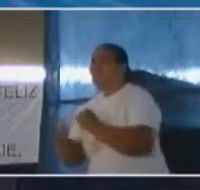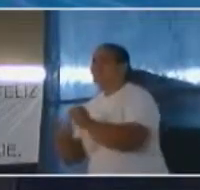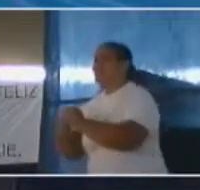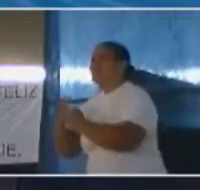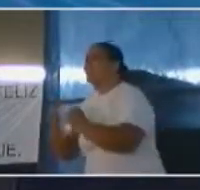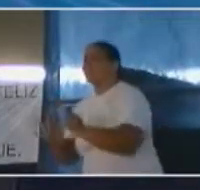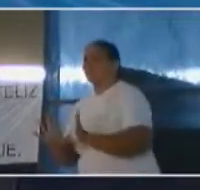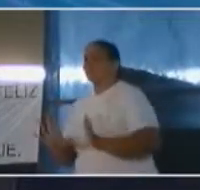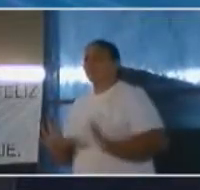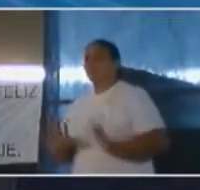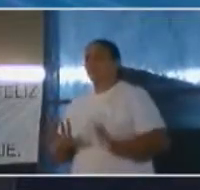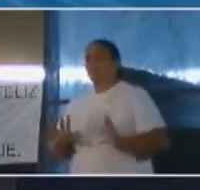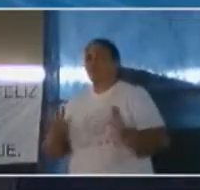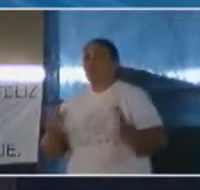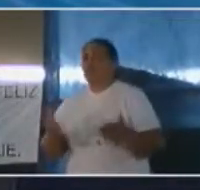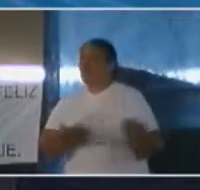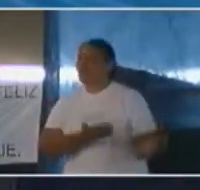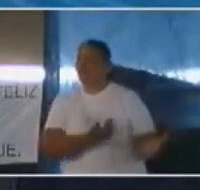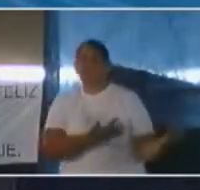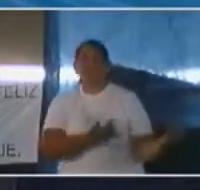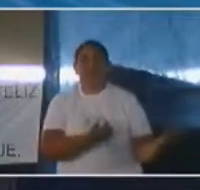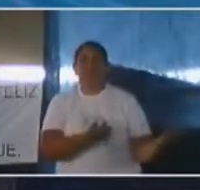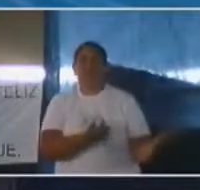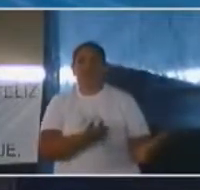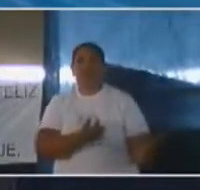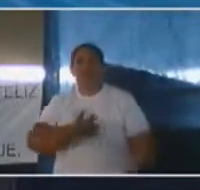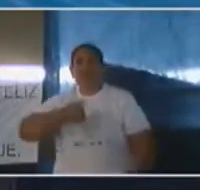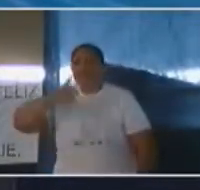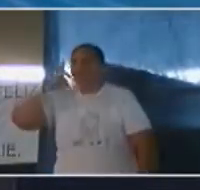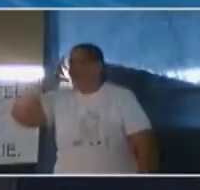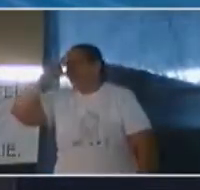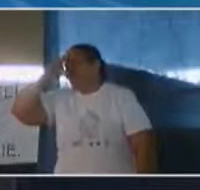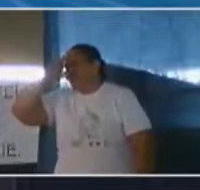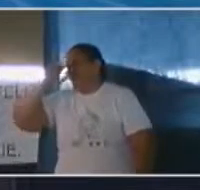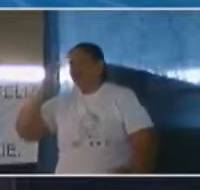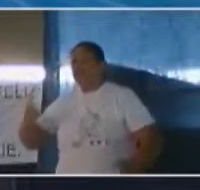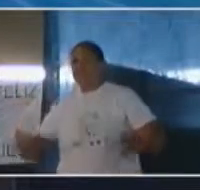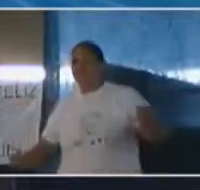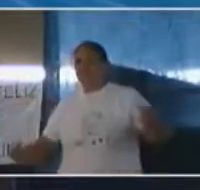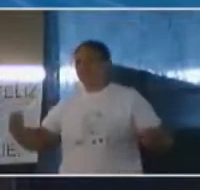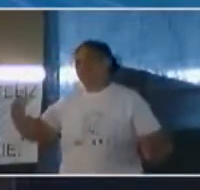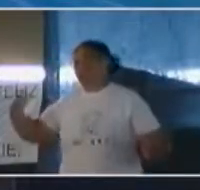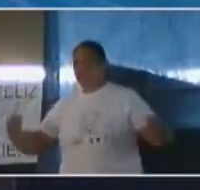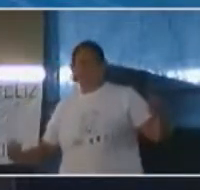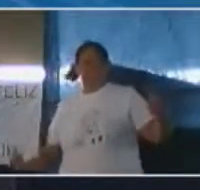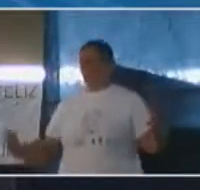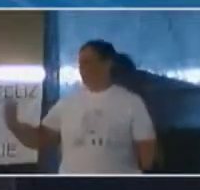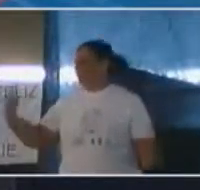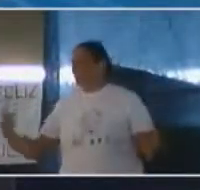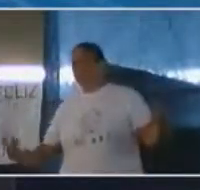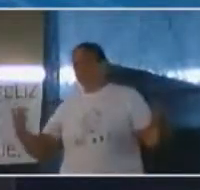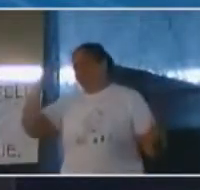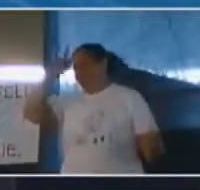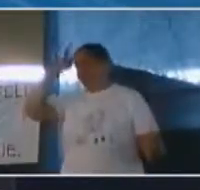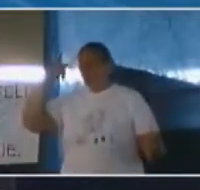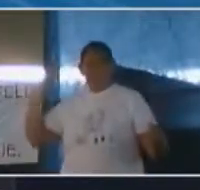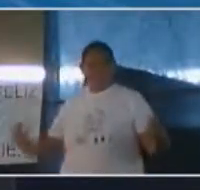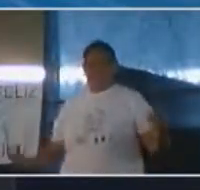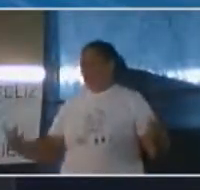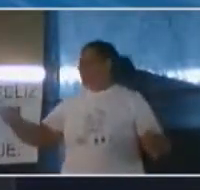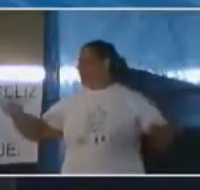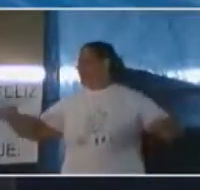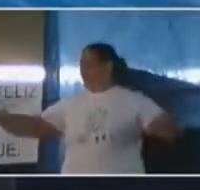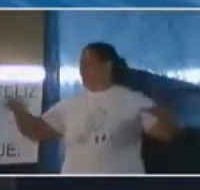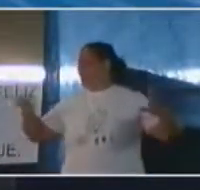enfrenta grandes níveis de desigualdade social e de globalização. Por um lado, nunca houve